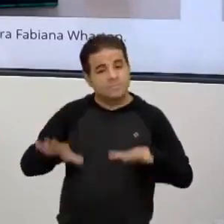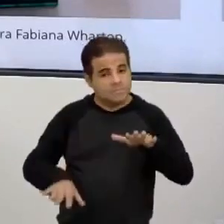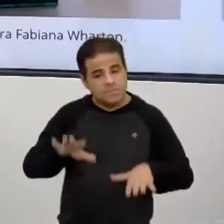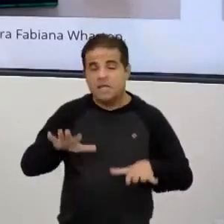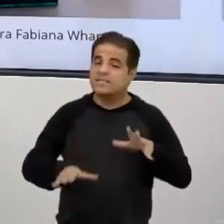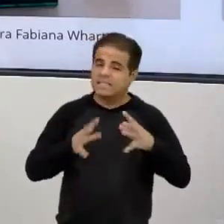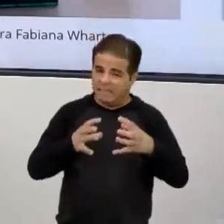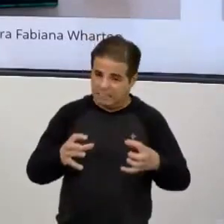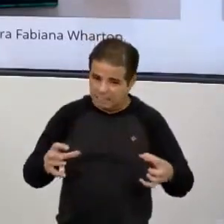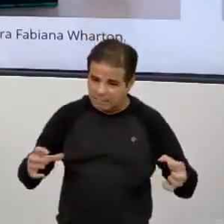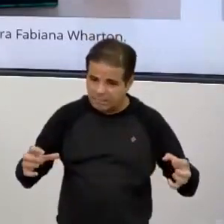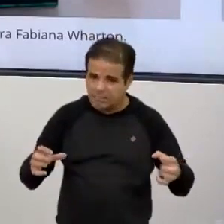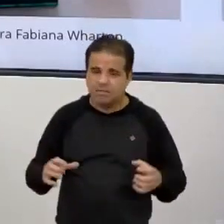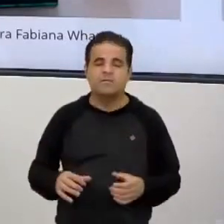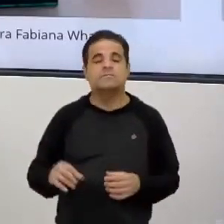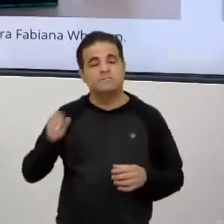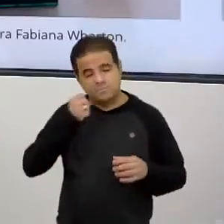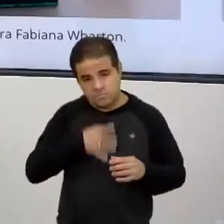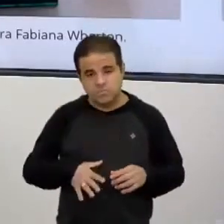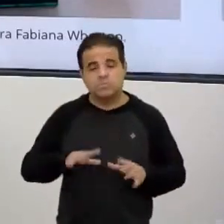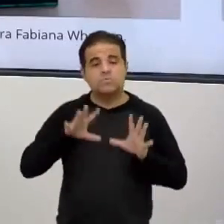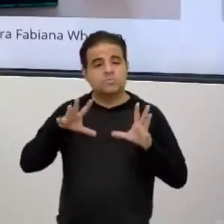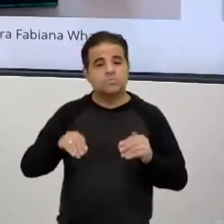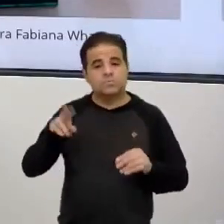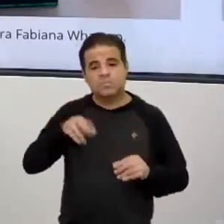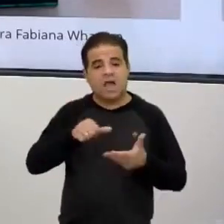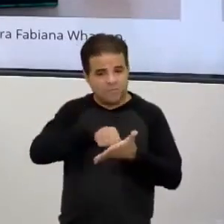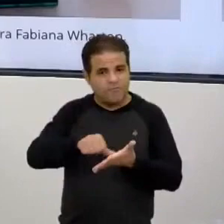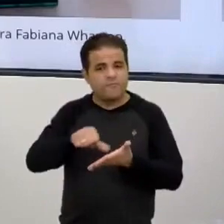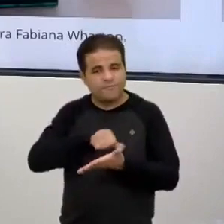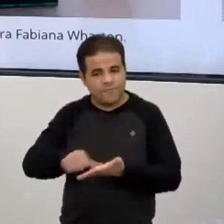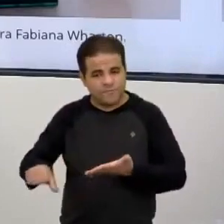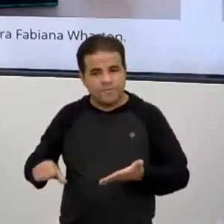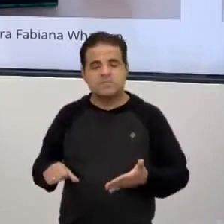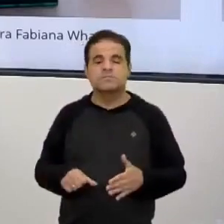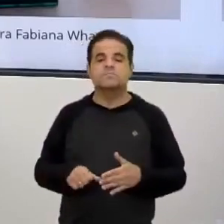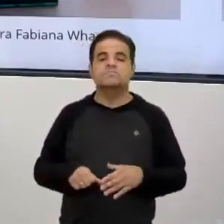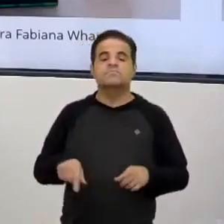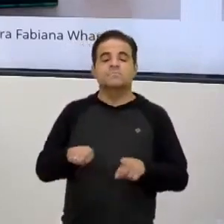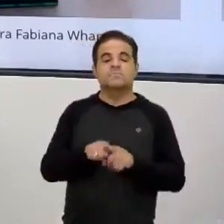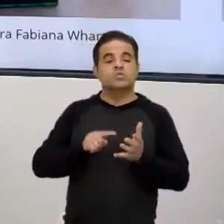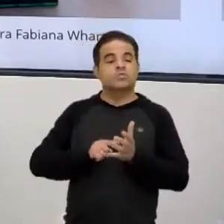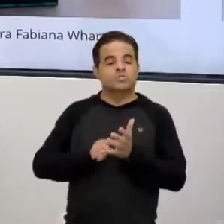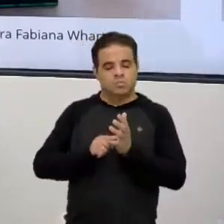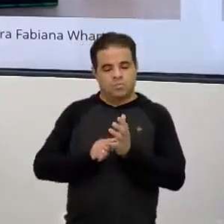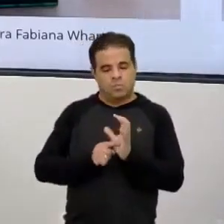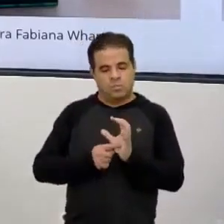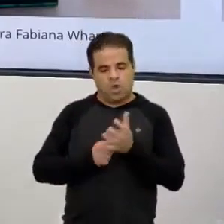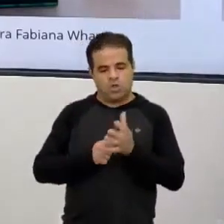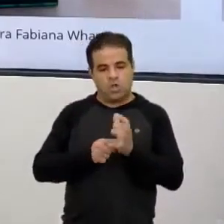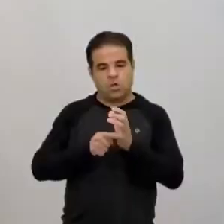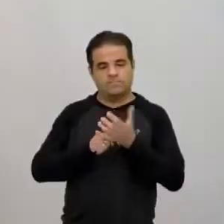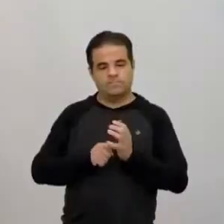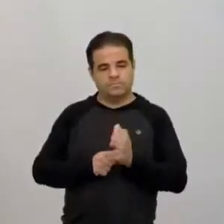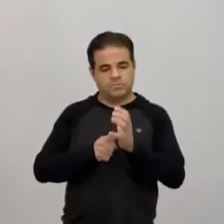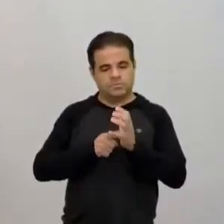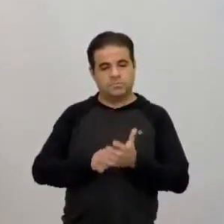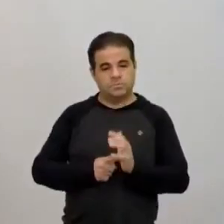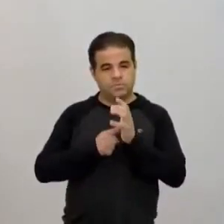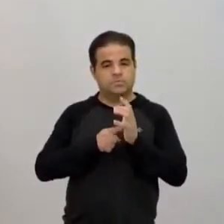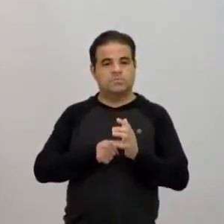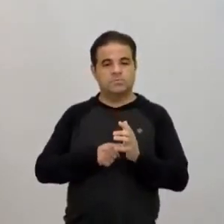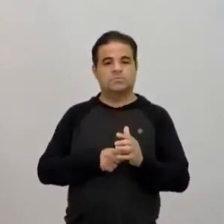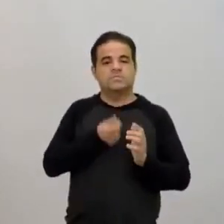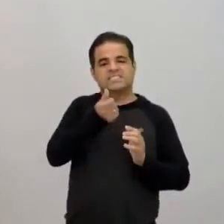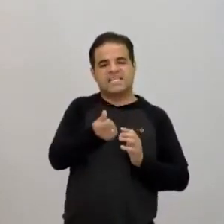ela vai derreter, enfim. Aí é bom você fazer tudo com fita. Um motor. É um motor DC